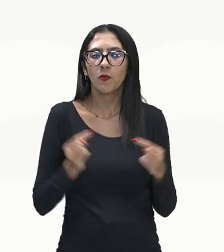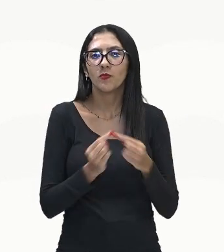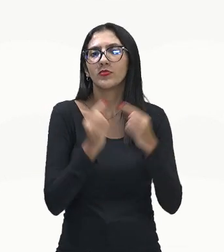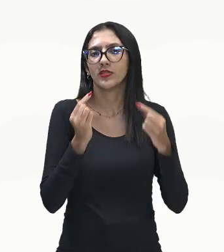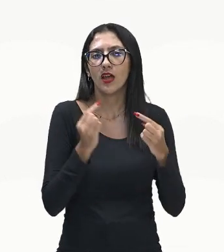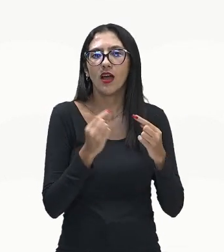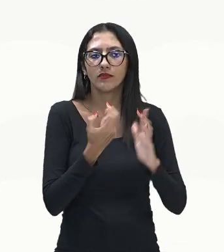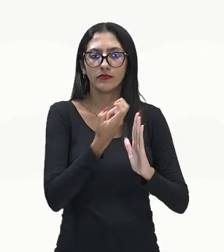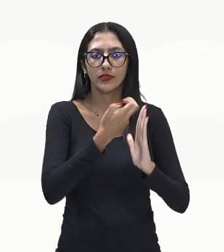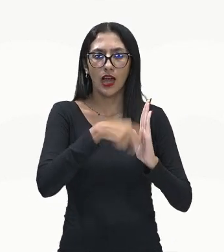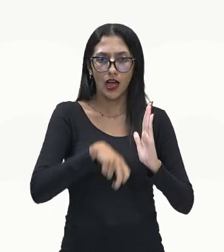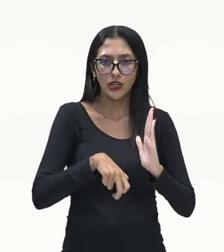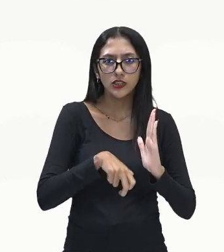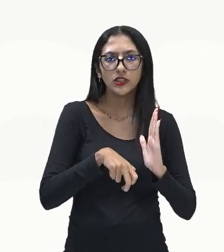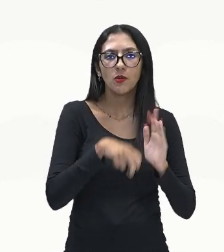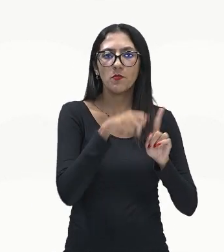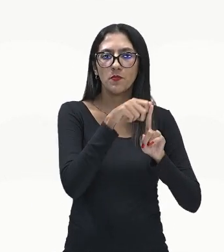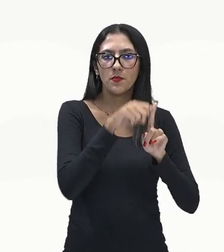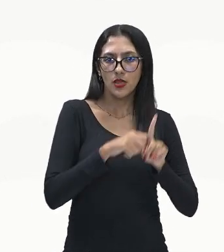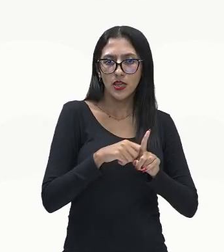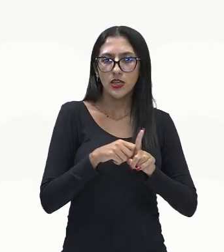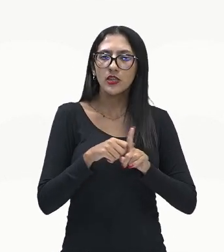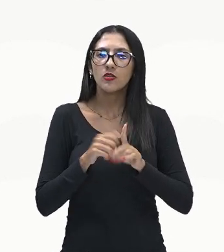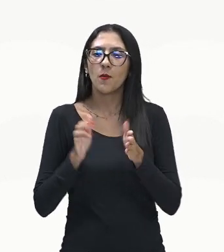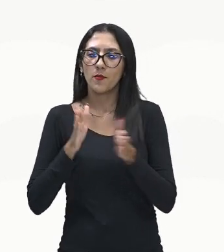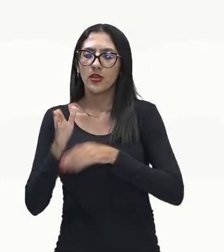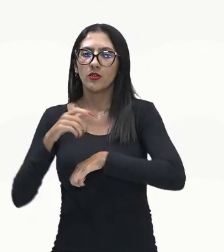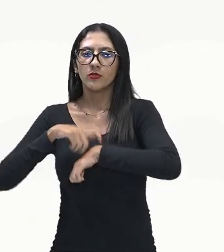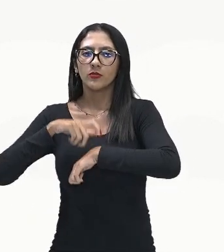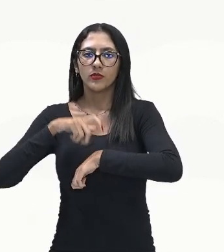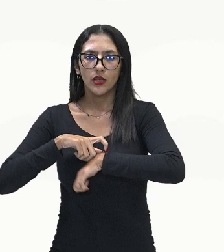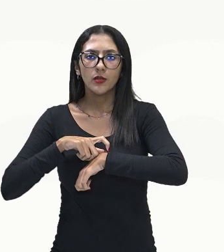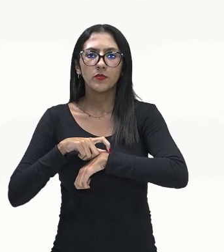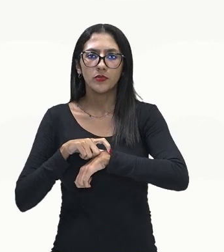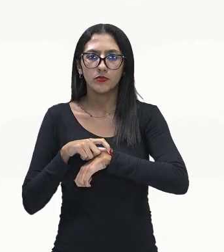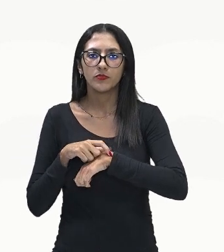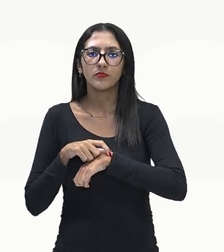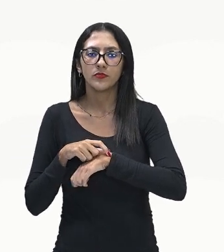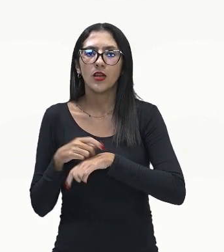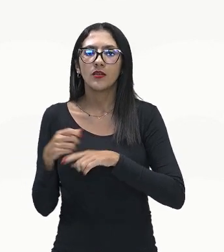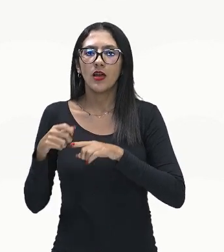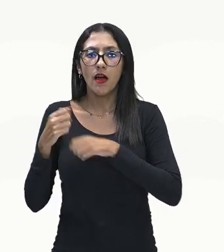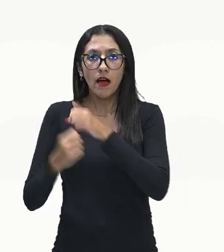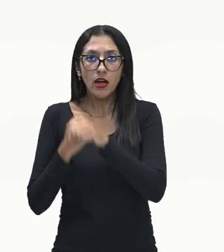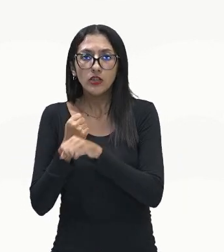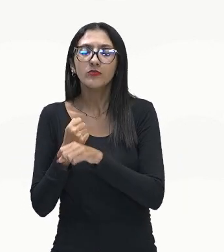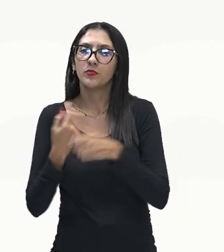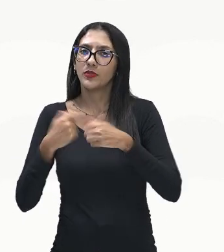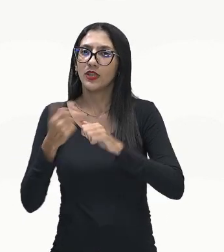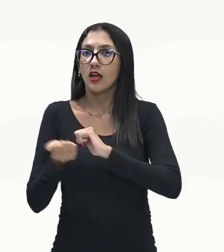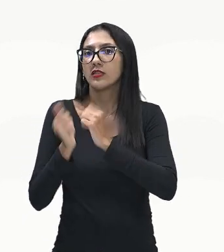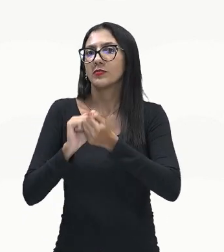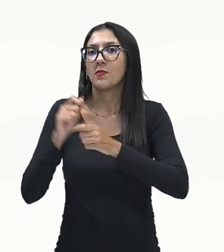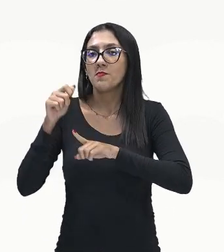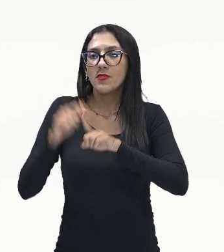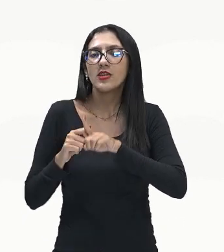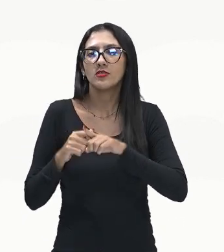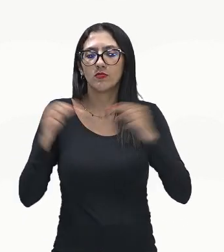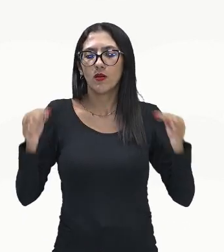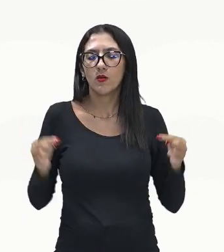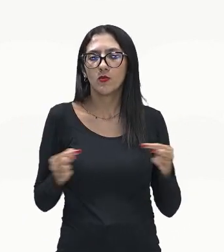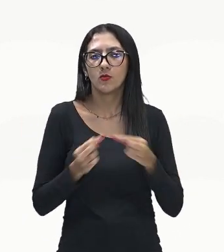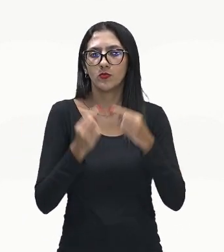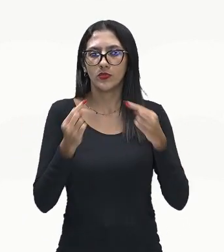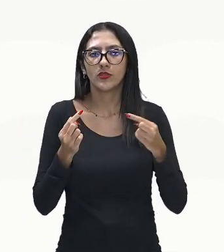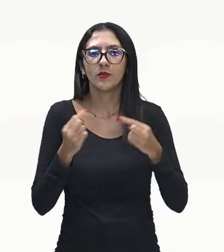nossa taxa, que está ao mês, com o nosso tempo, que estava em anos. Então a gente transforma para meses, né? 3 anos